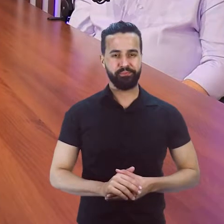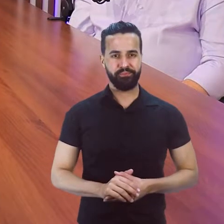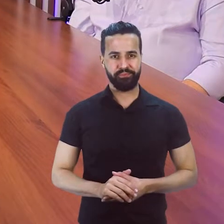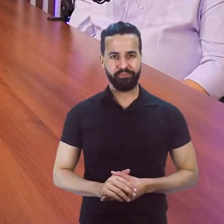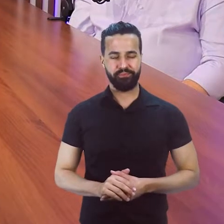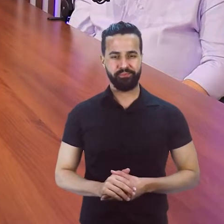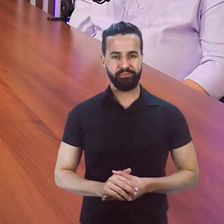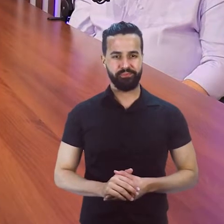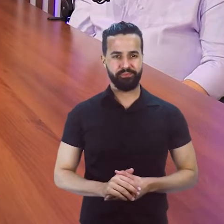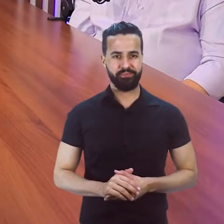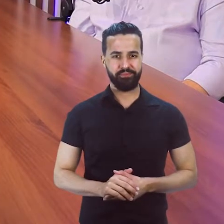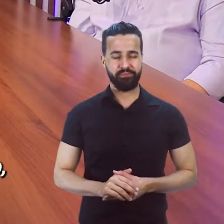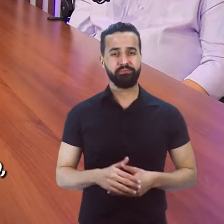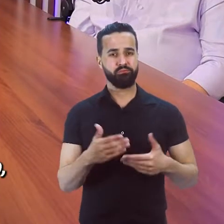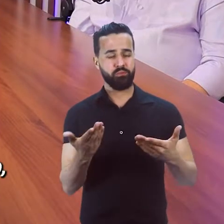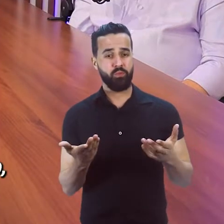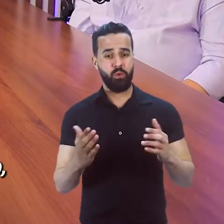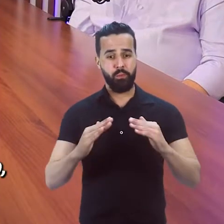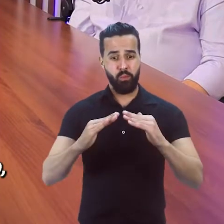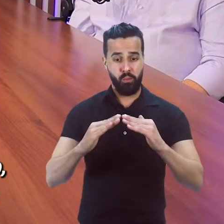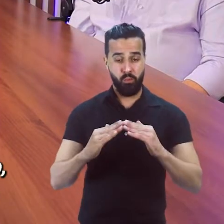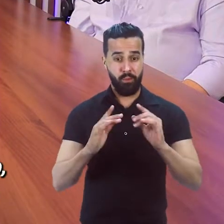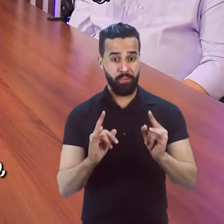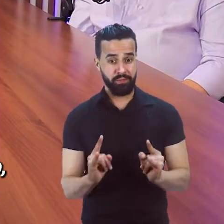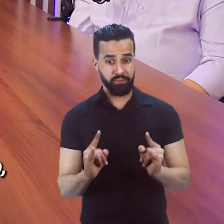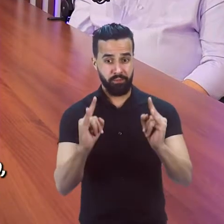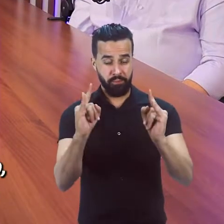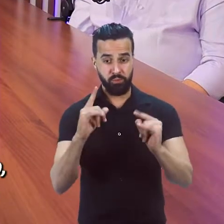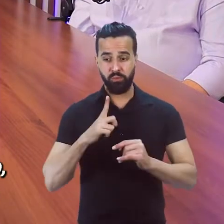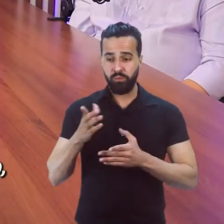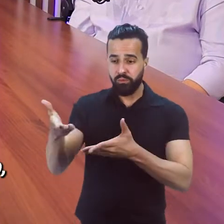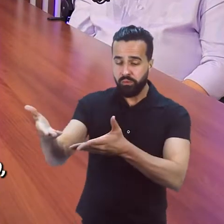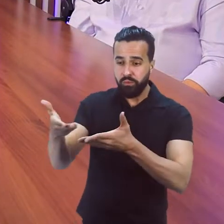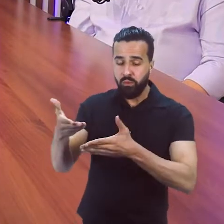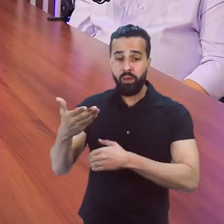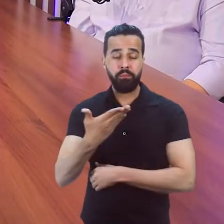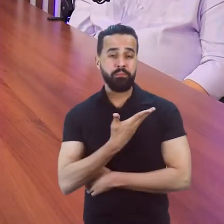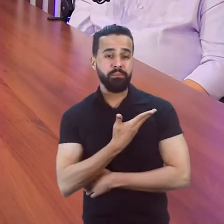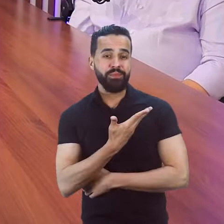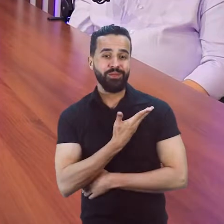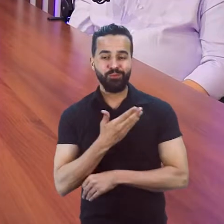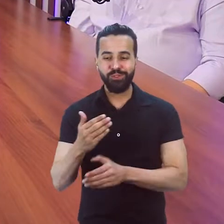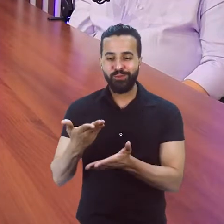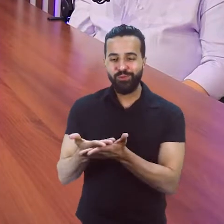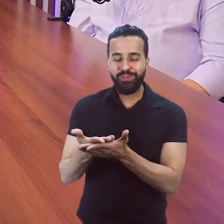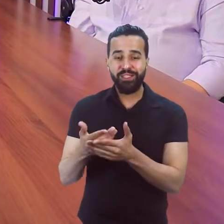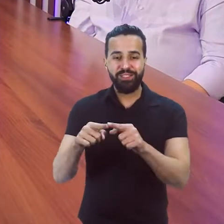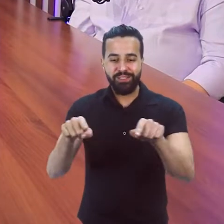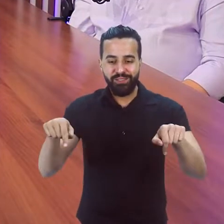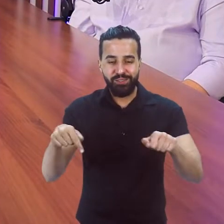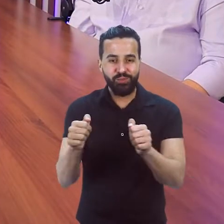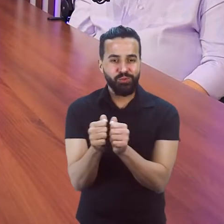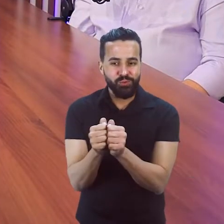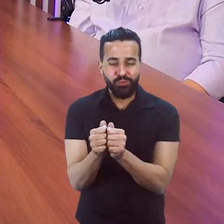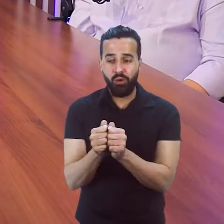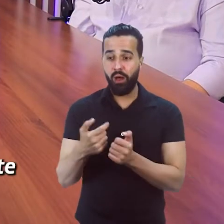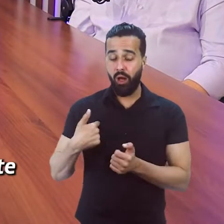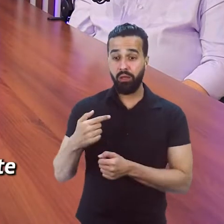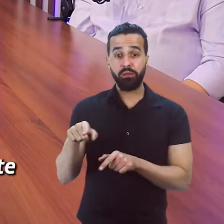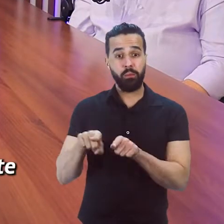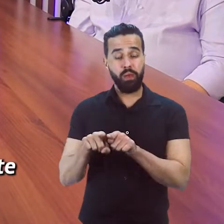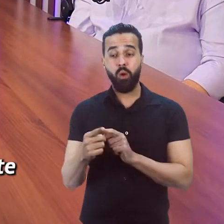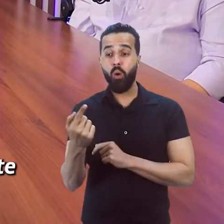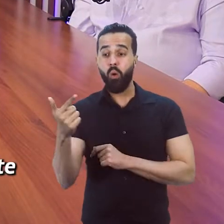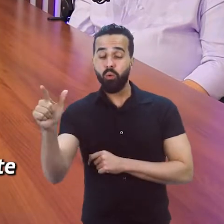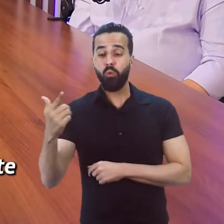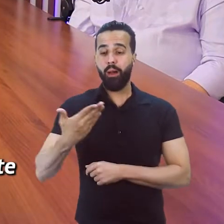E estava morando num apartamento, convidei um colega para morar comigo, que estava estudando na minha sala. Ele levou junto um outro colega que